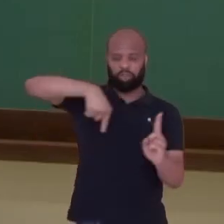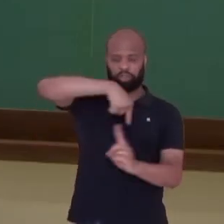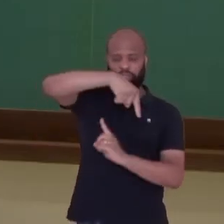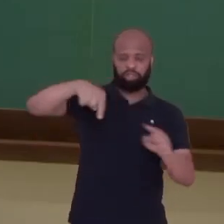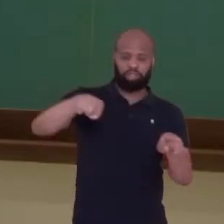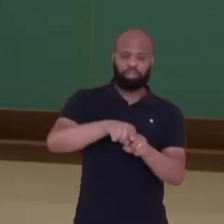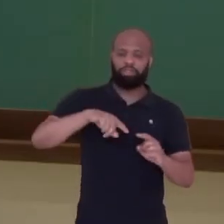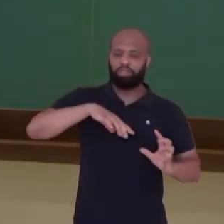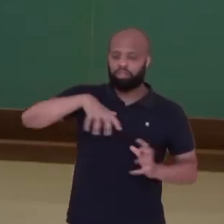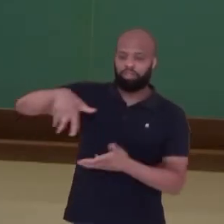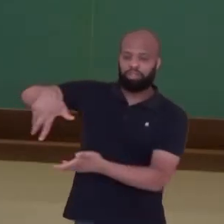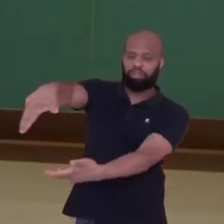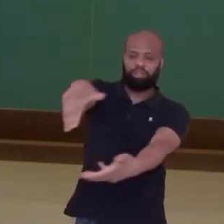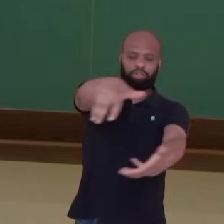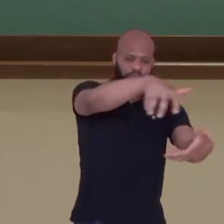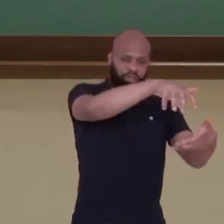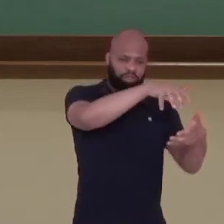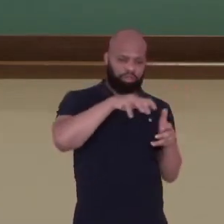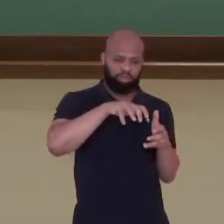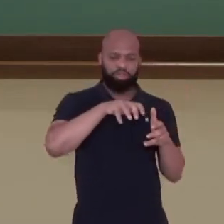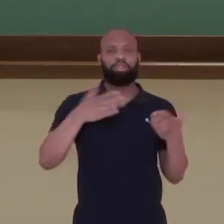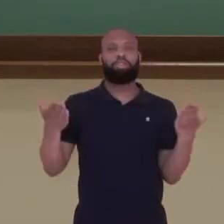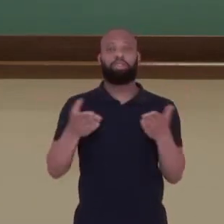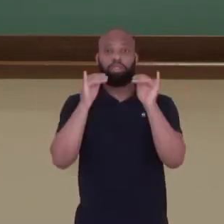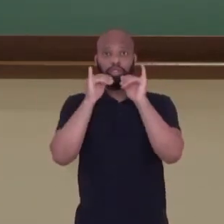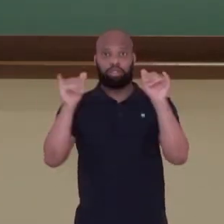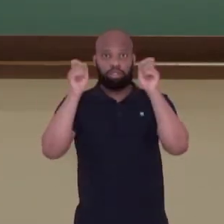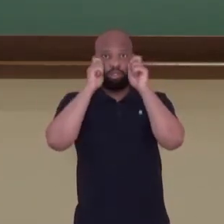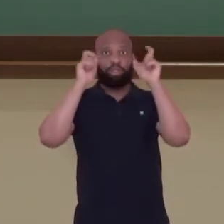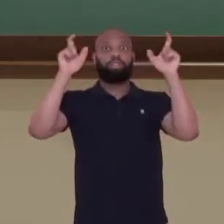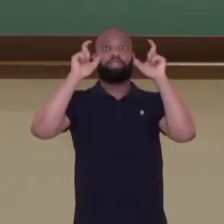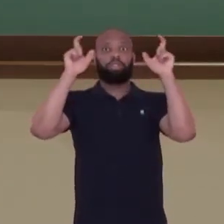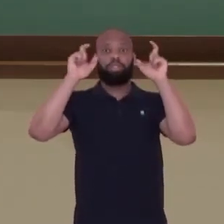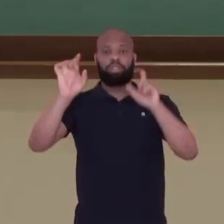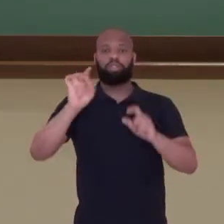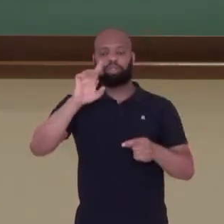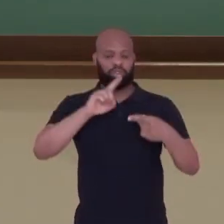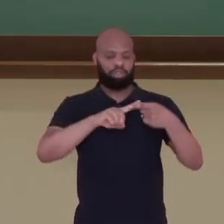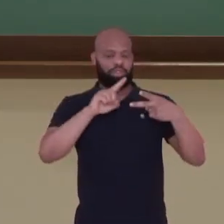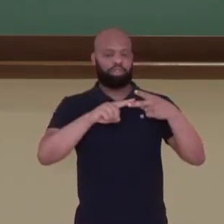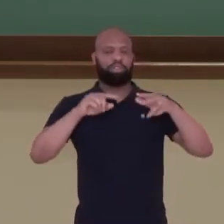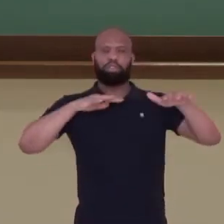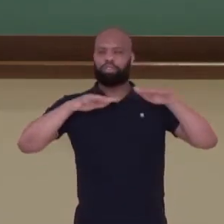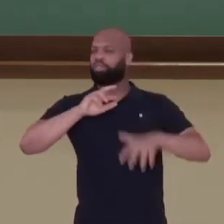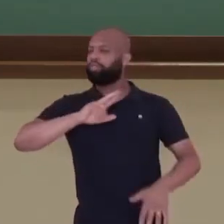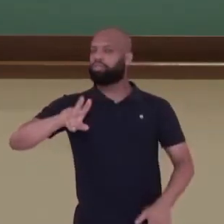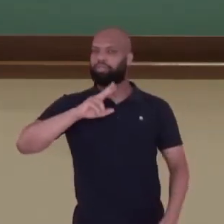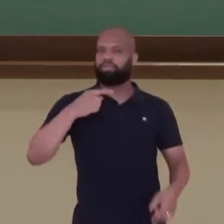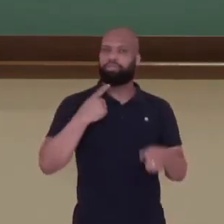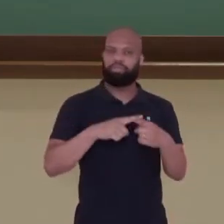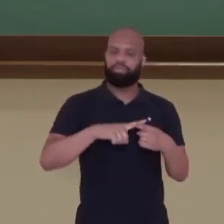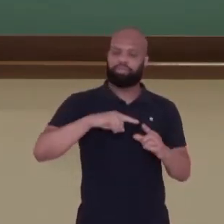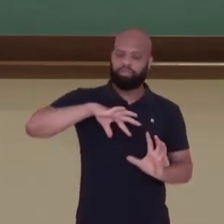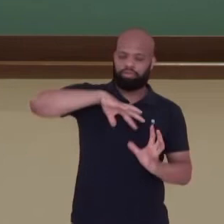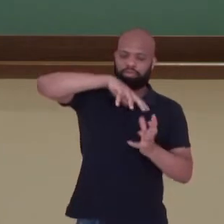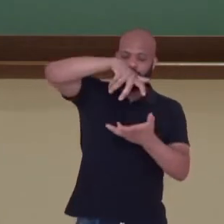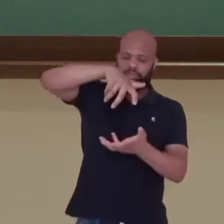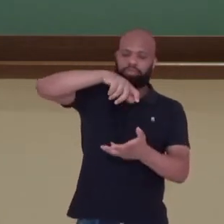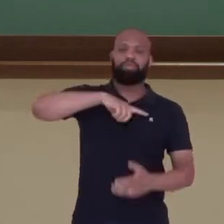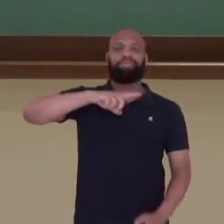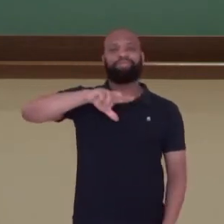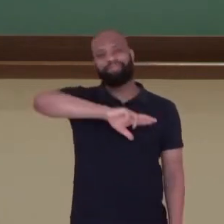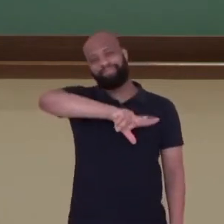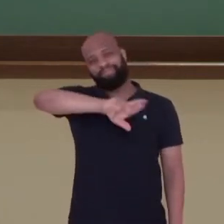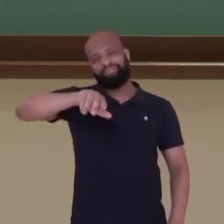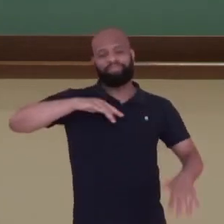aqui a gente faz um parênteses, um alerta. Não são só esses dois movimentos. A Terra realiza uma